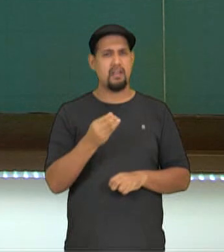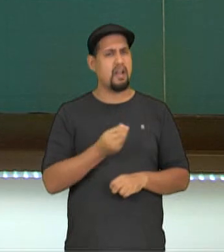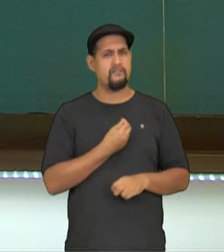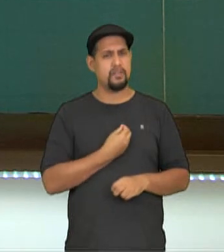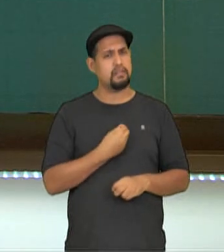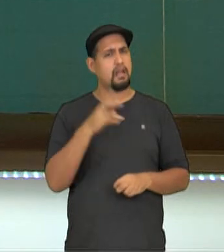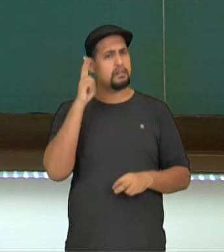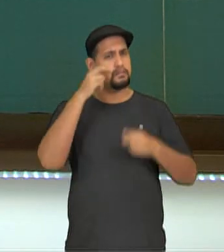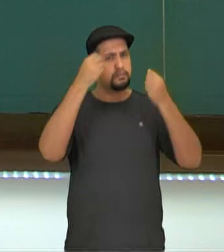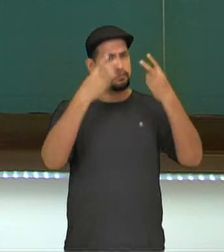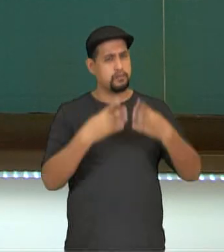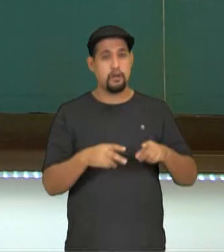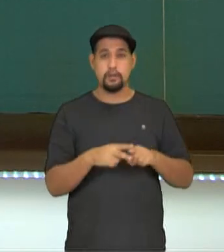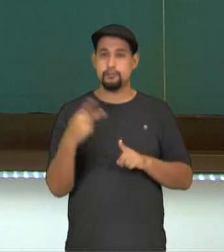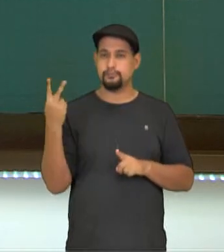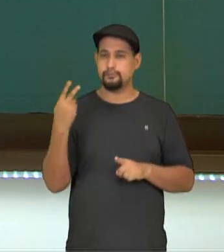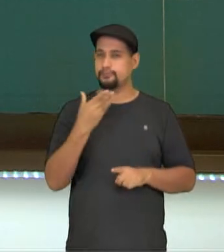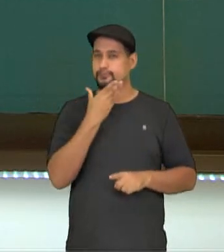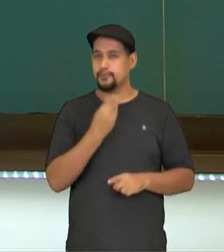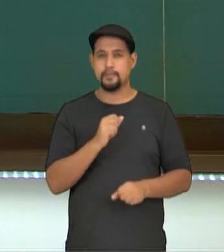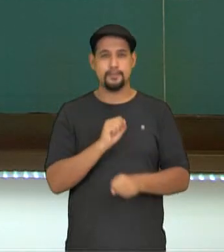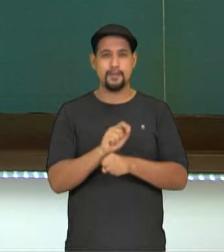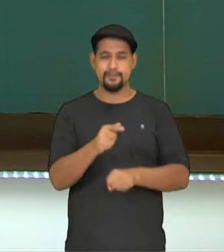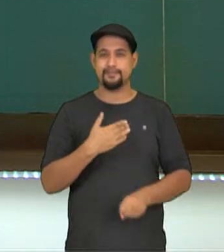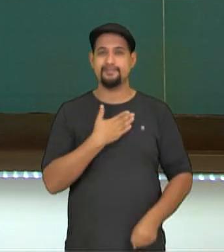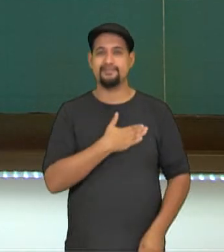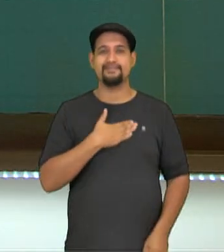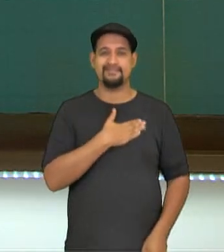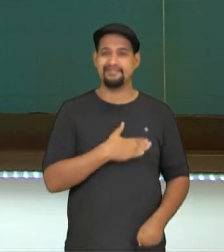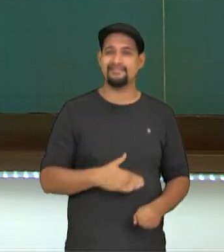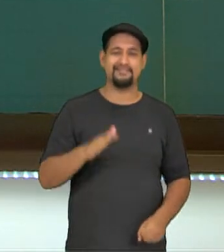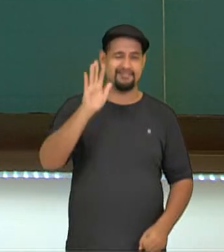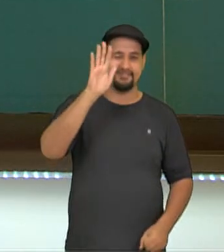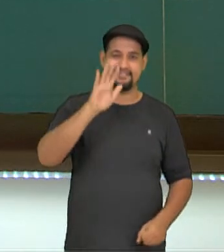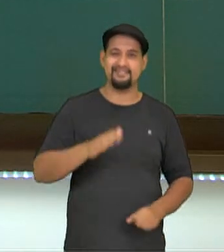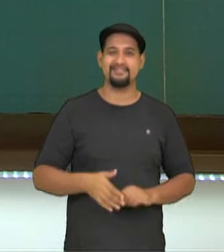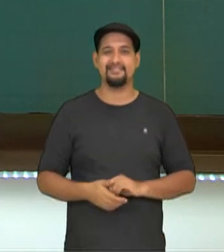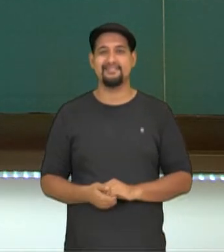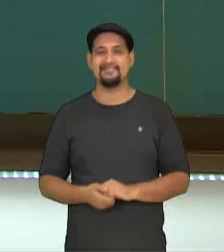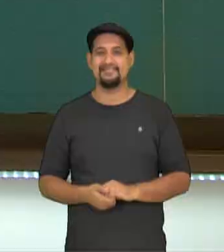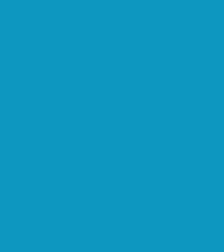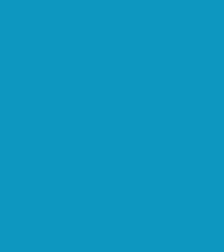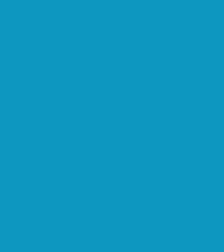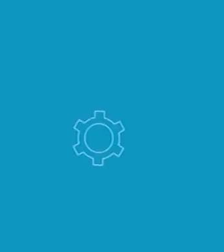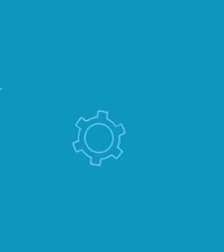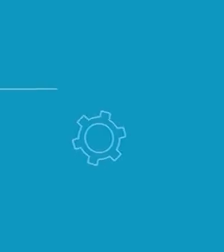Shakespeare e Luís Vaz de Camões. Eu espero que vocês tenham gostado. Até breve!